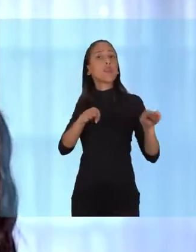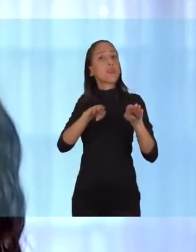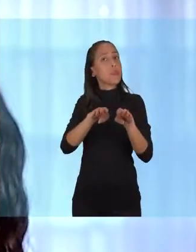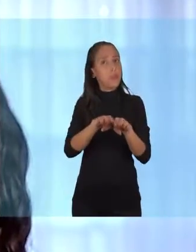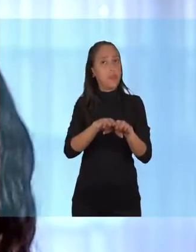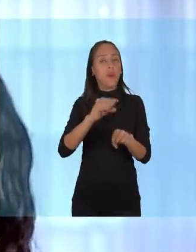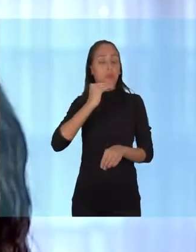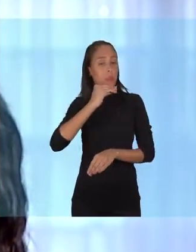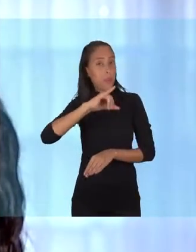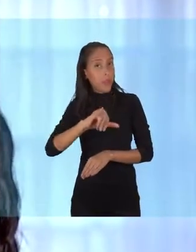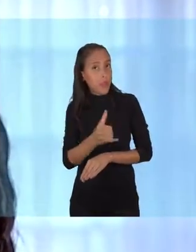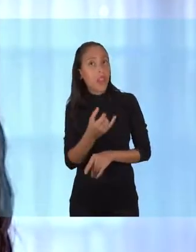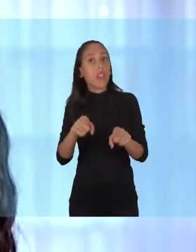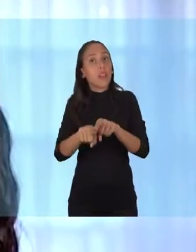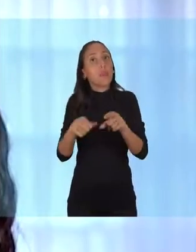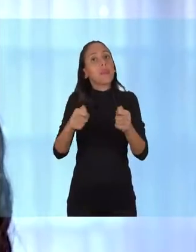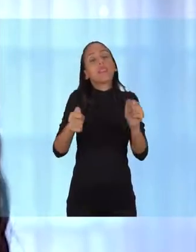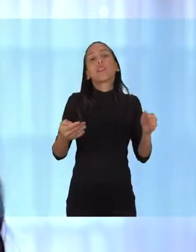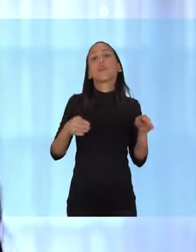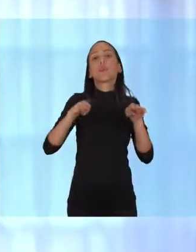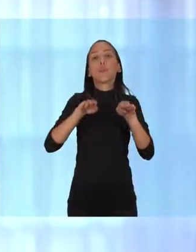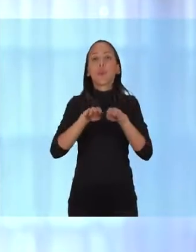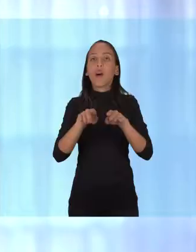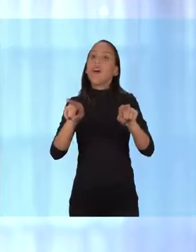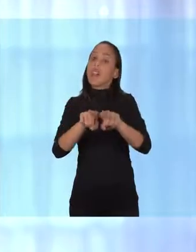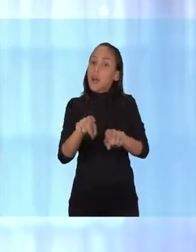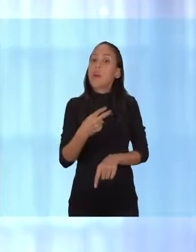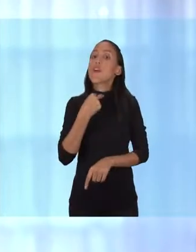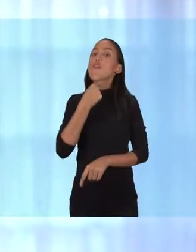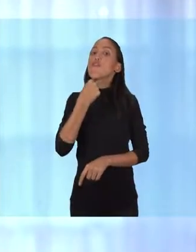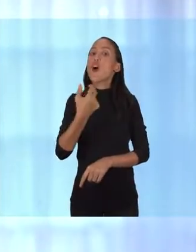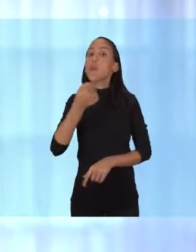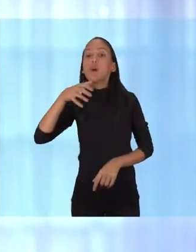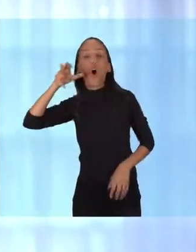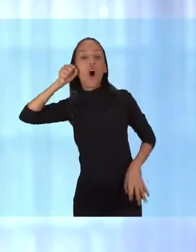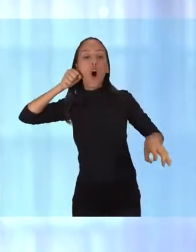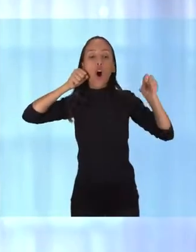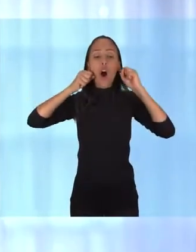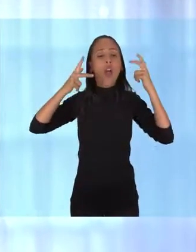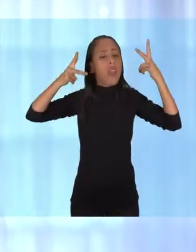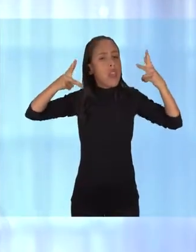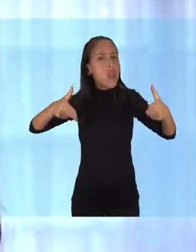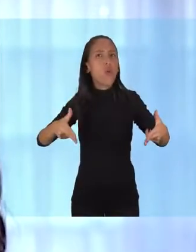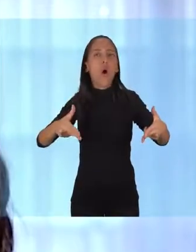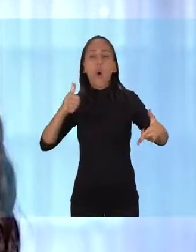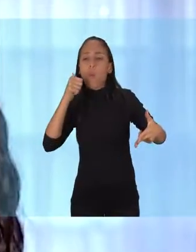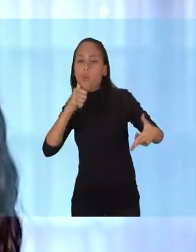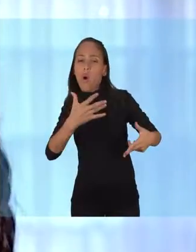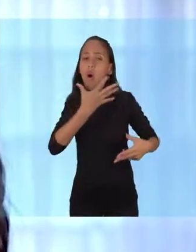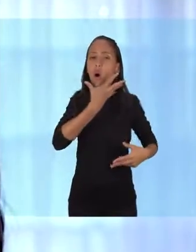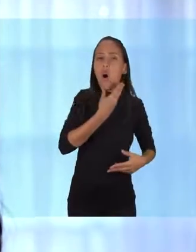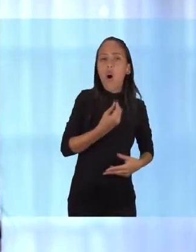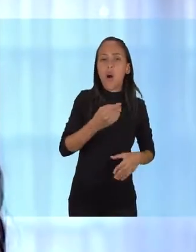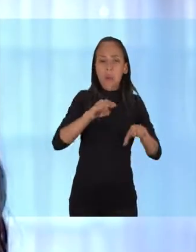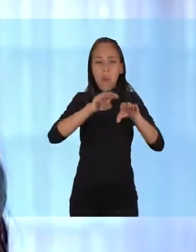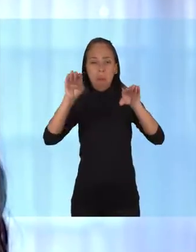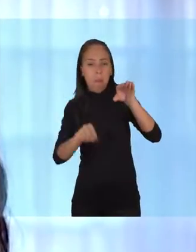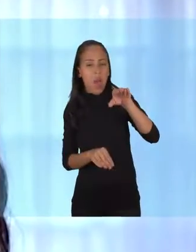as oportunidades sejam iguais e que as vozes sejam ouvidas de maneira igual. Não é